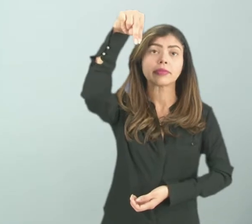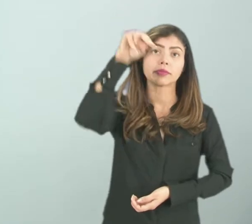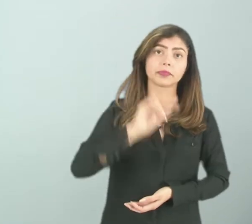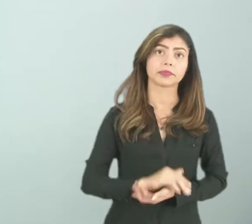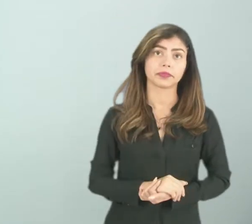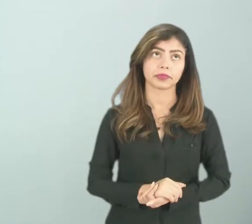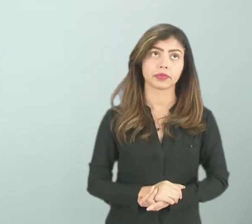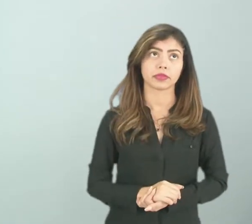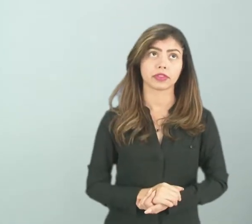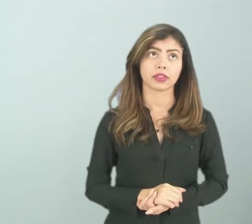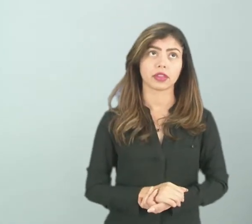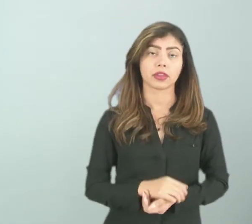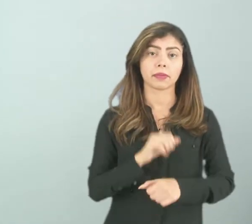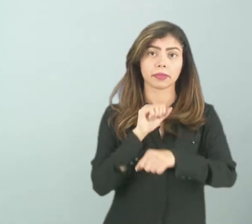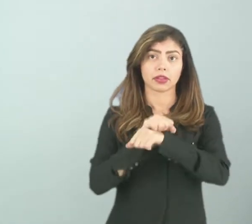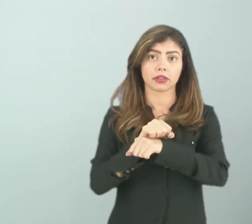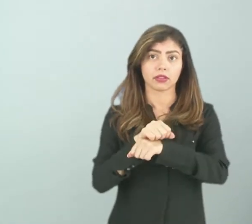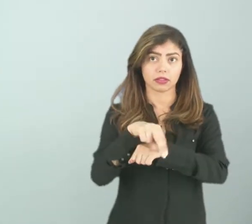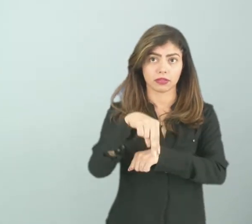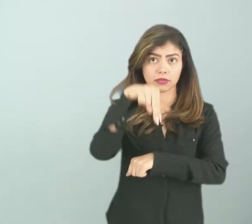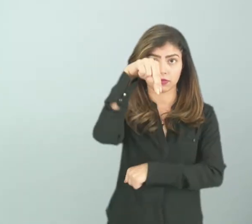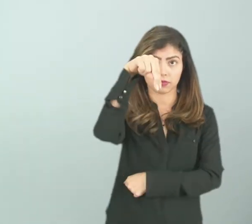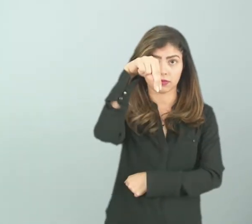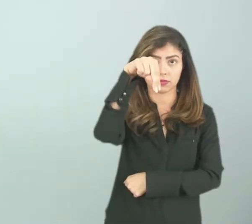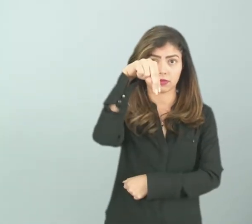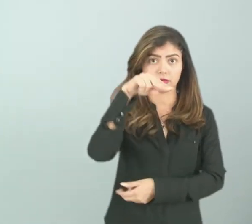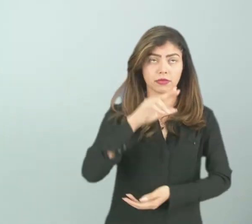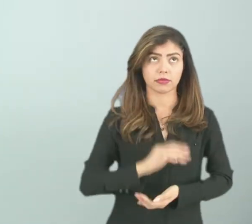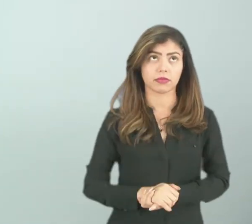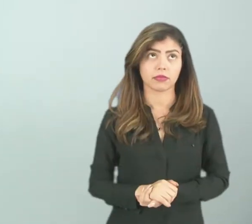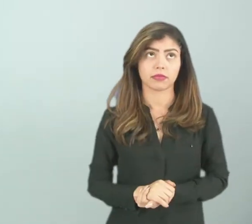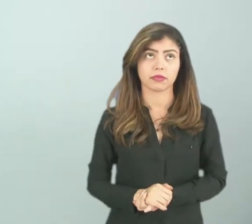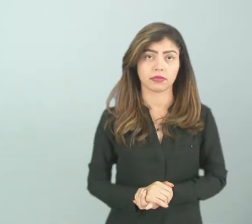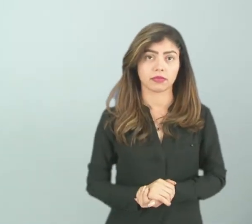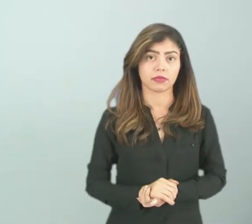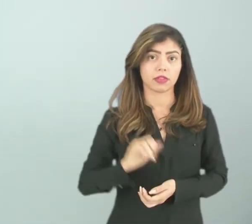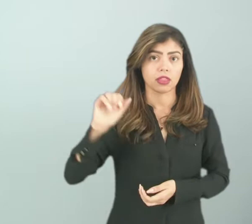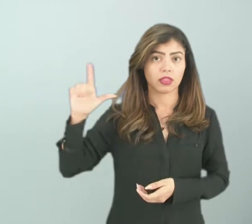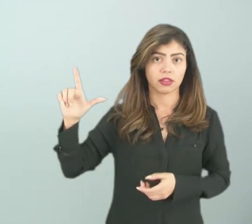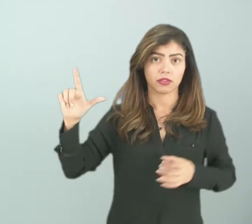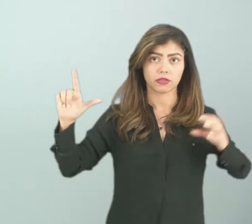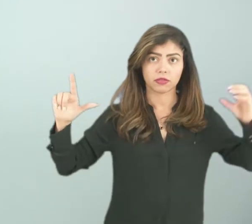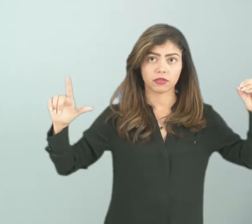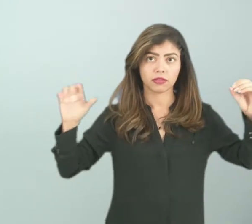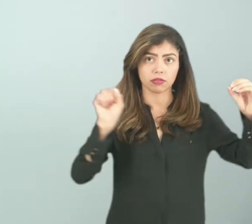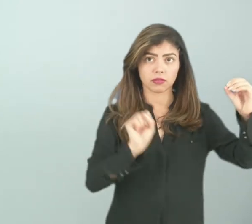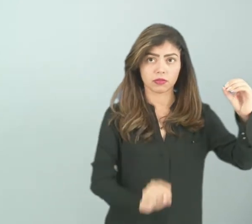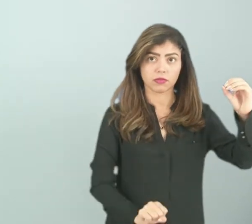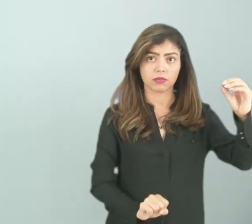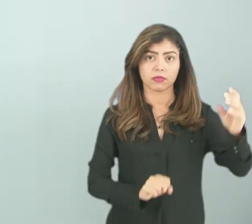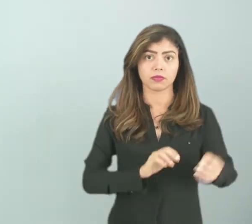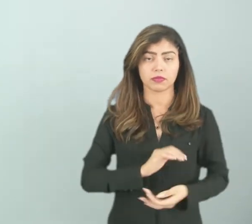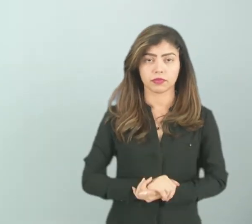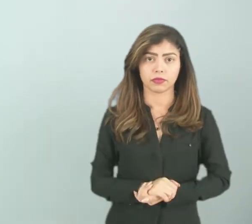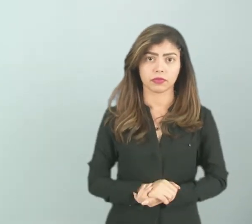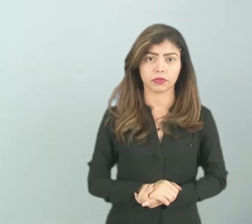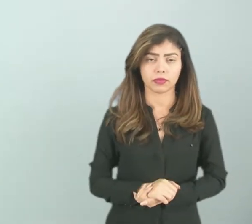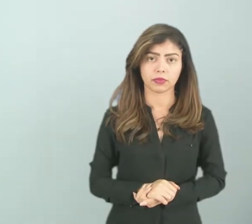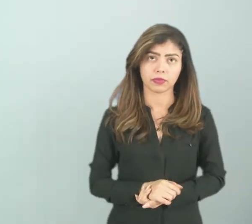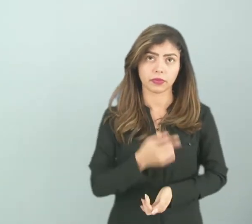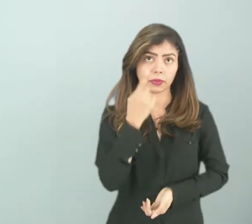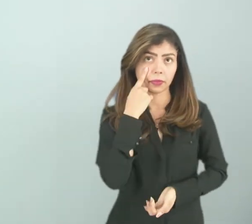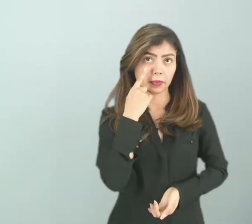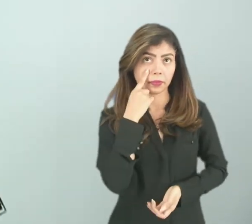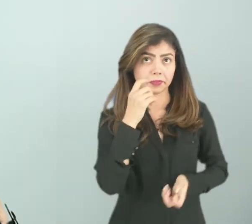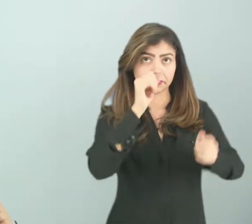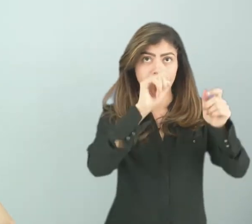Então, ela aqui está paradinha em direção ao norte, né? Eu tenho leste, oeste e sul. Observe aí na